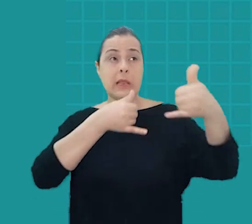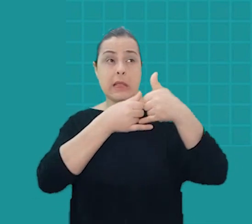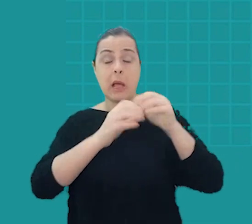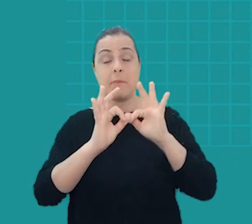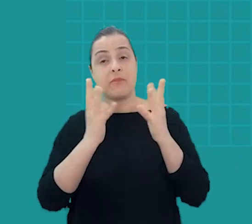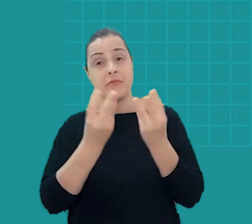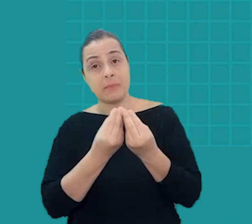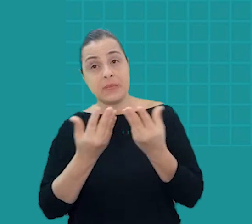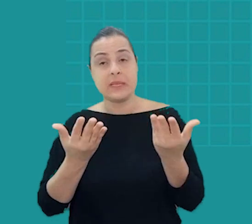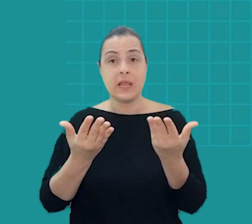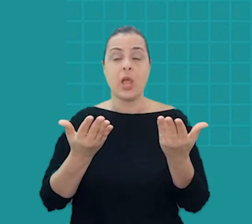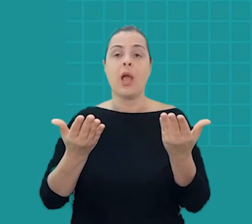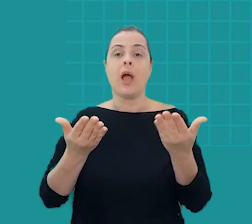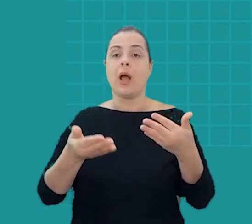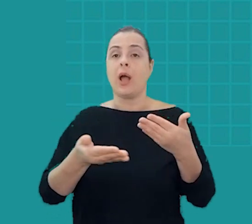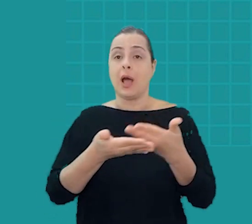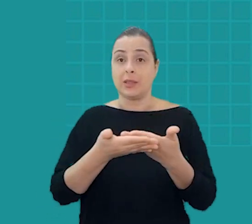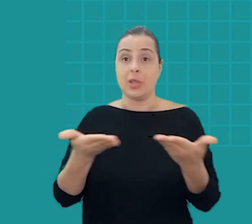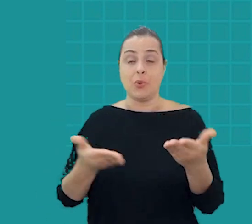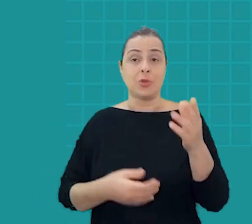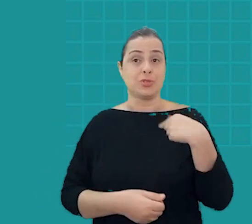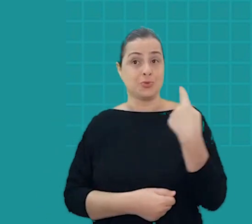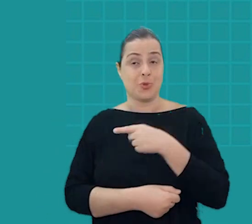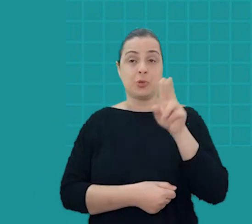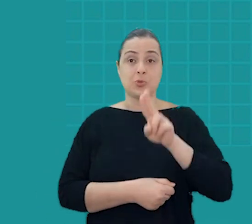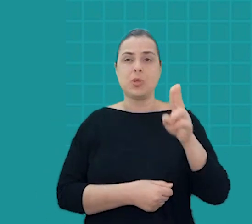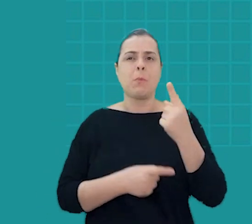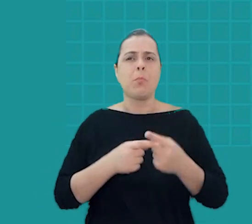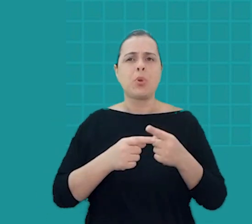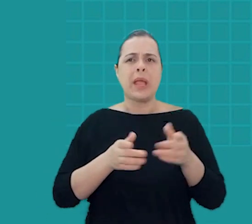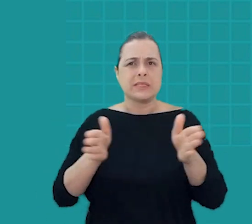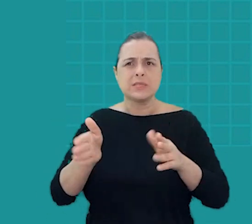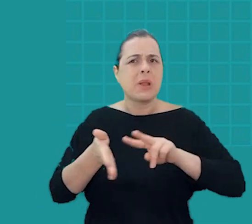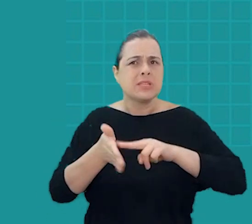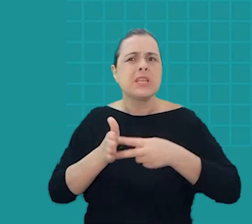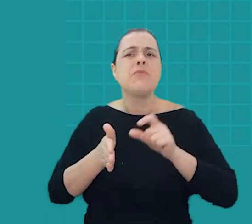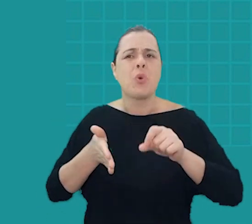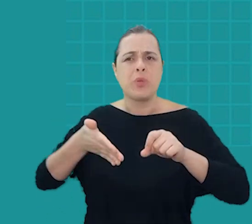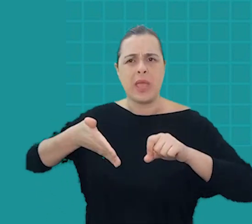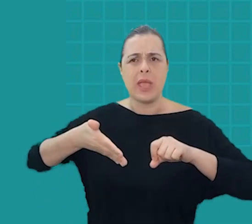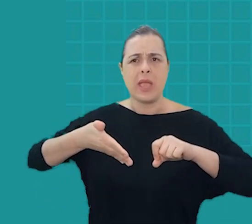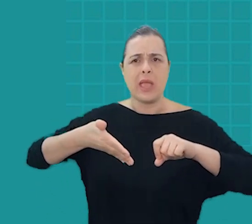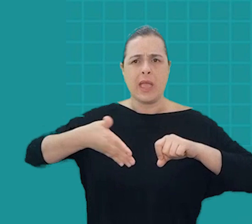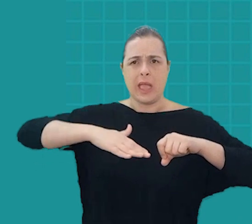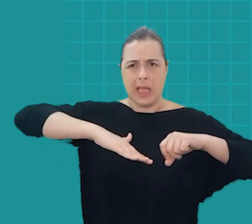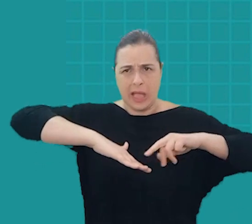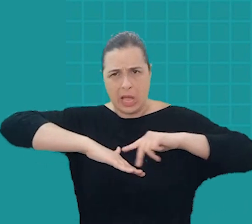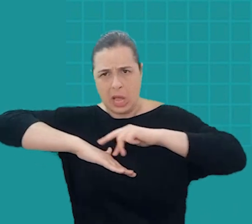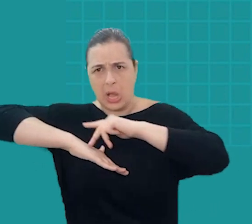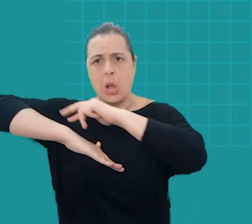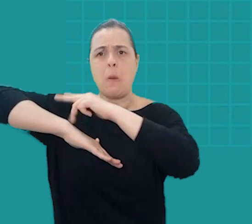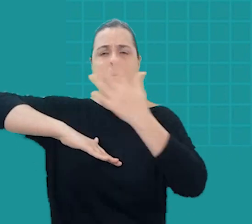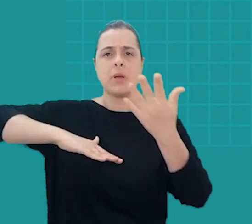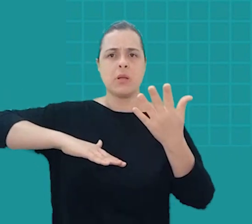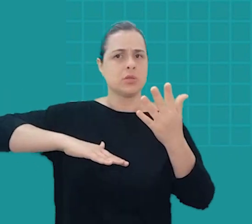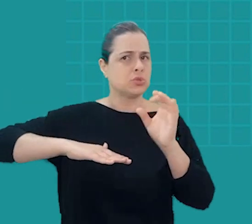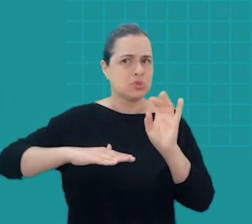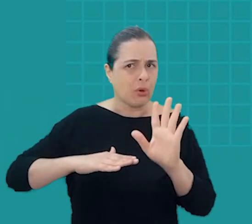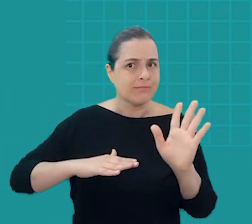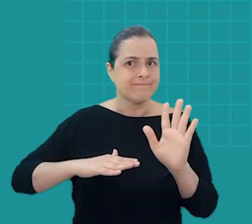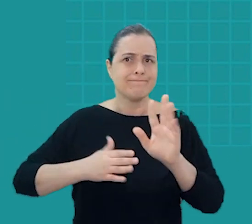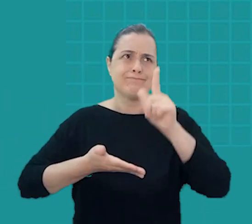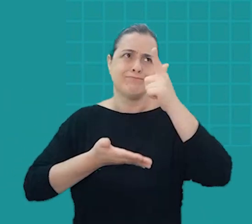papel higiênico, você vai sim, sem usar as mãos, você vai conseguir usar ele, e mais do que isso, se você for usar a mão, usa a sua